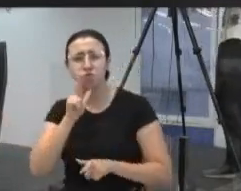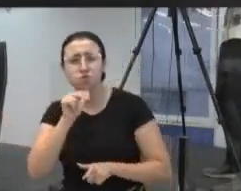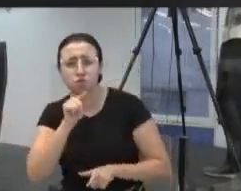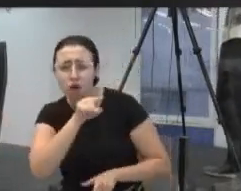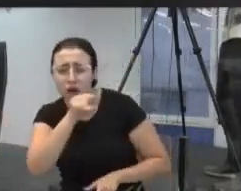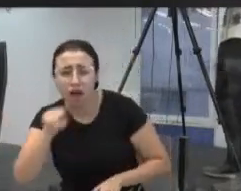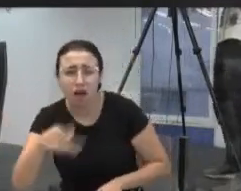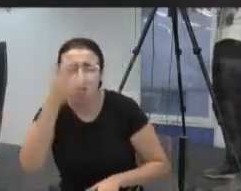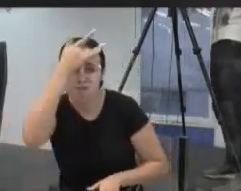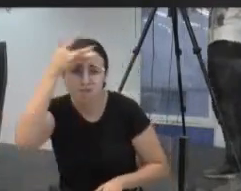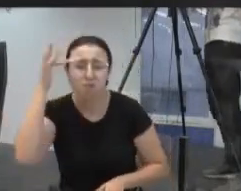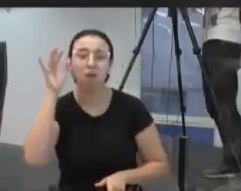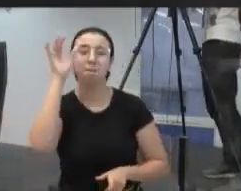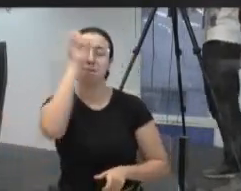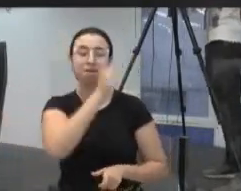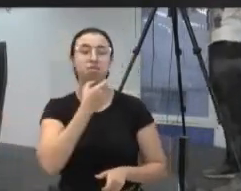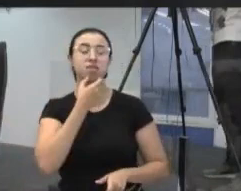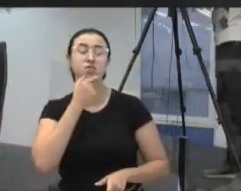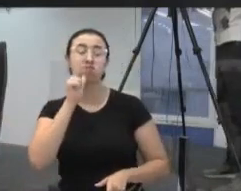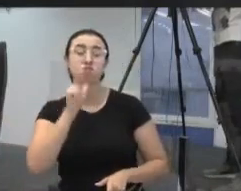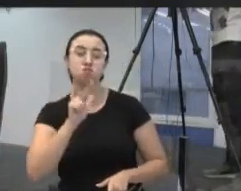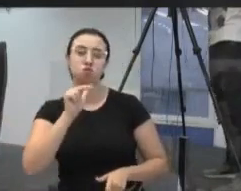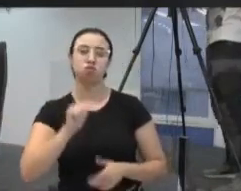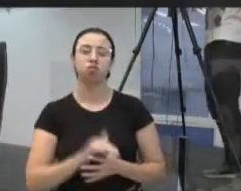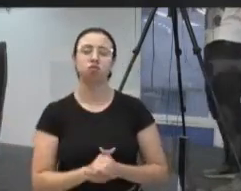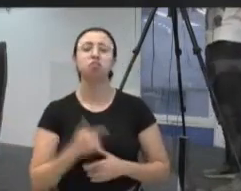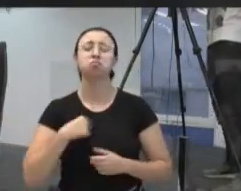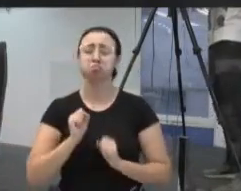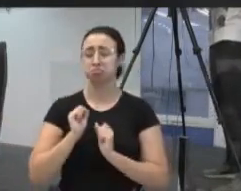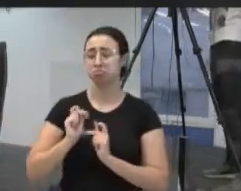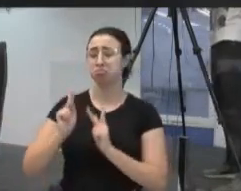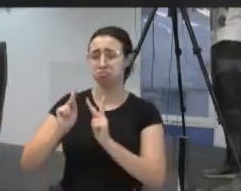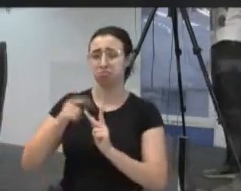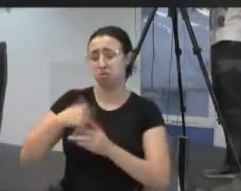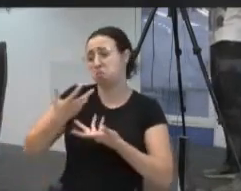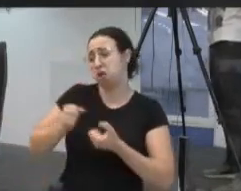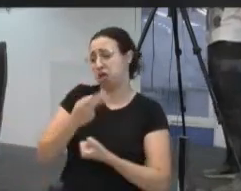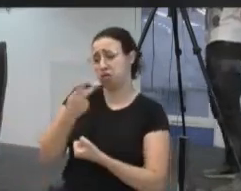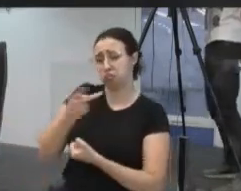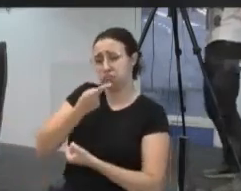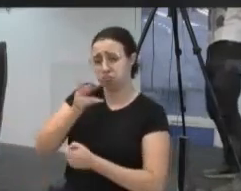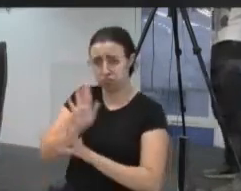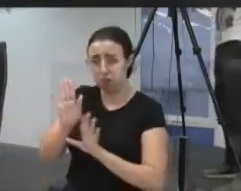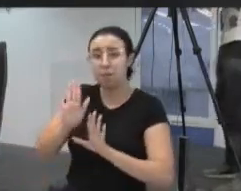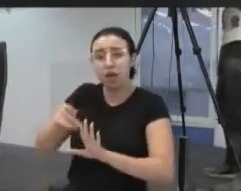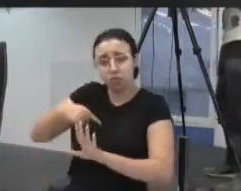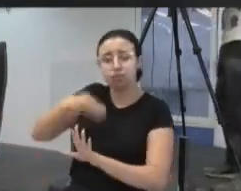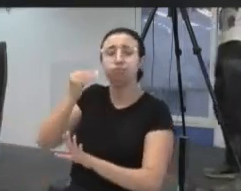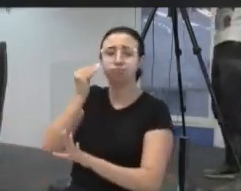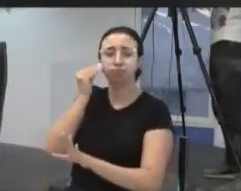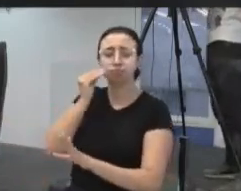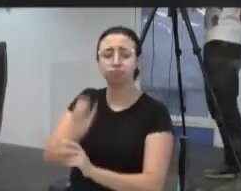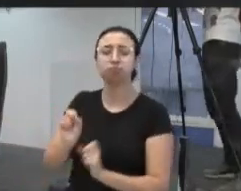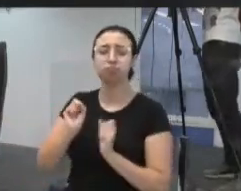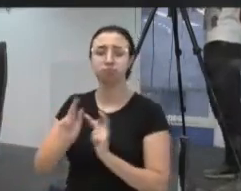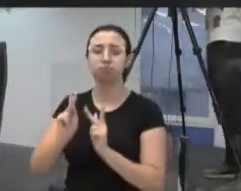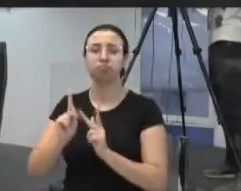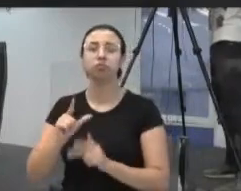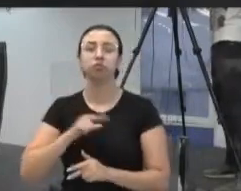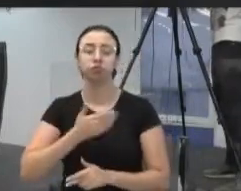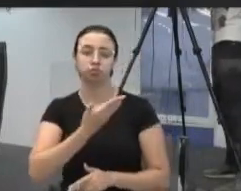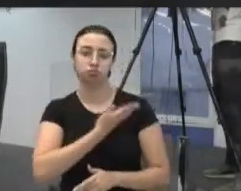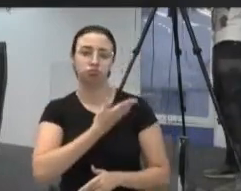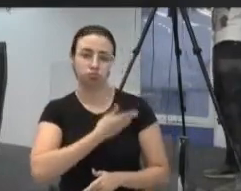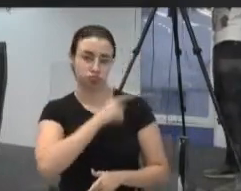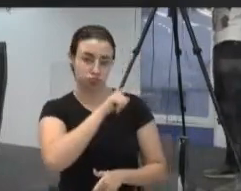vai aprender a falar inglês. Nenhum. Eu falei assim, pois é. Eu não vou aceitar o que você disse e vou tentar. Pois bem, eu tinha um amigo meu